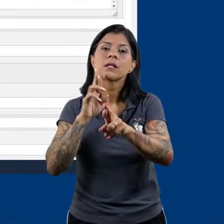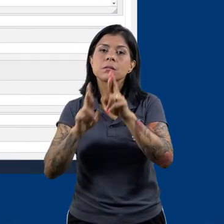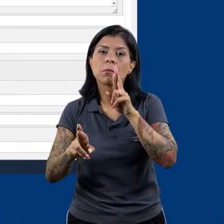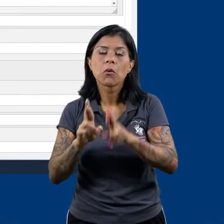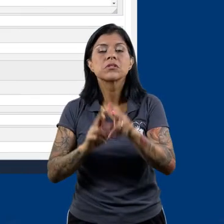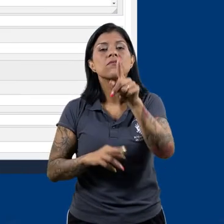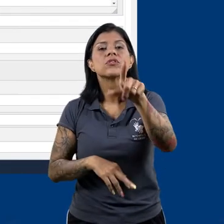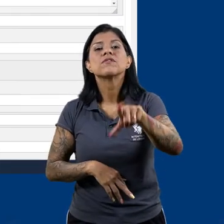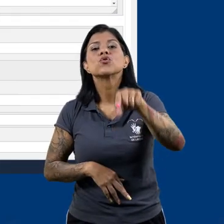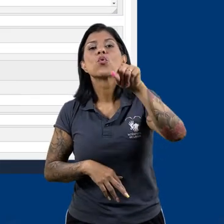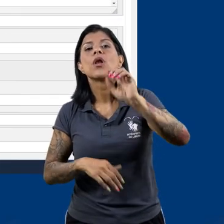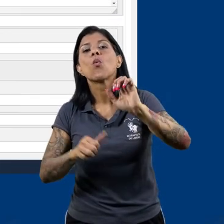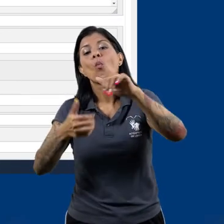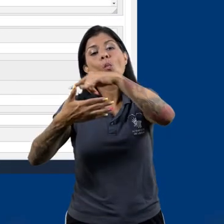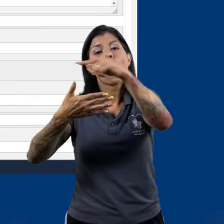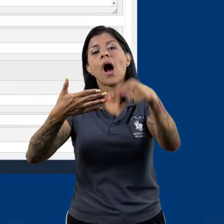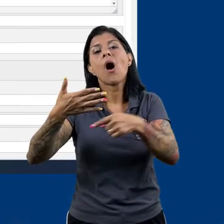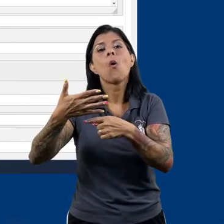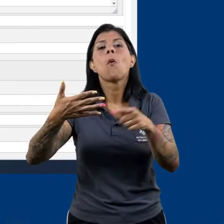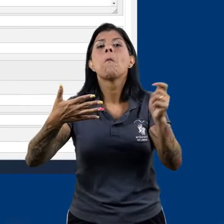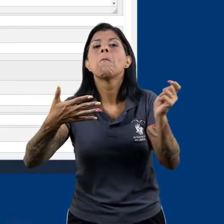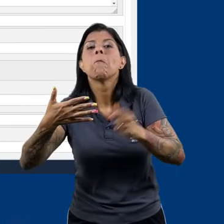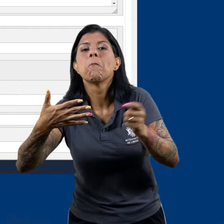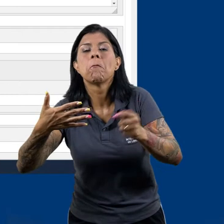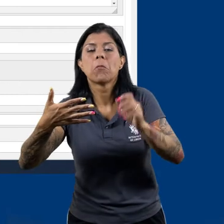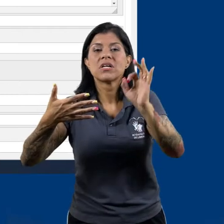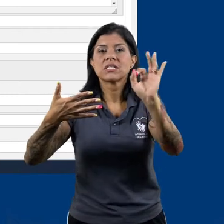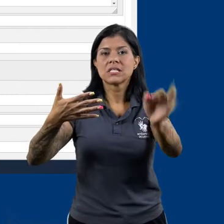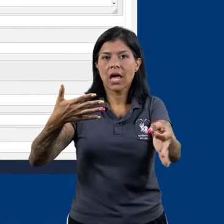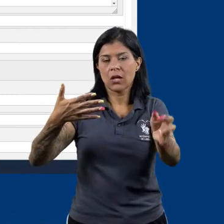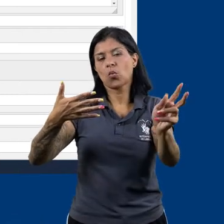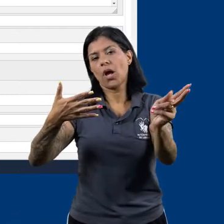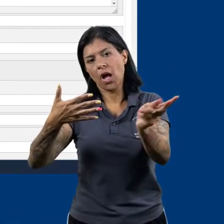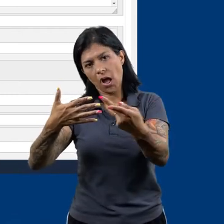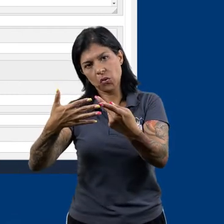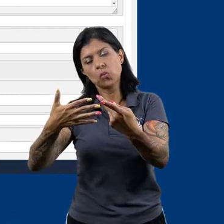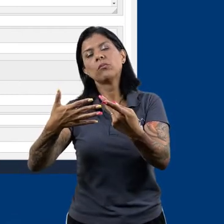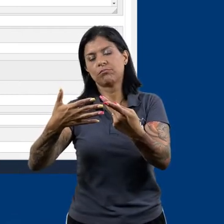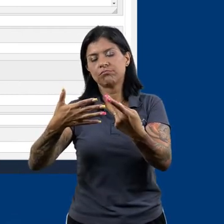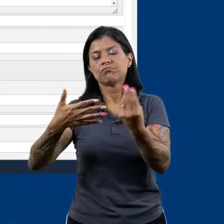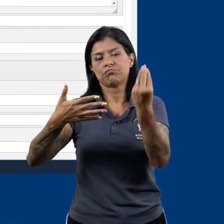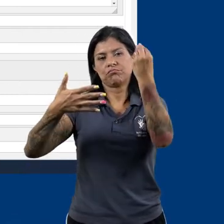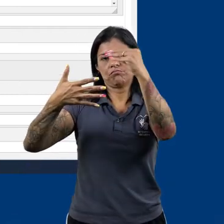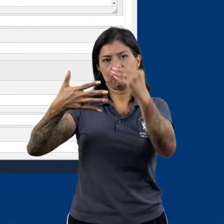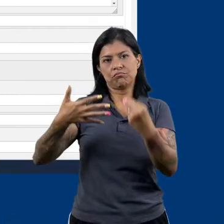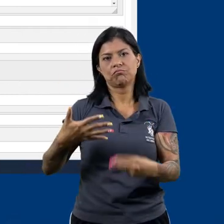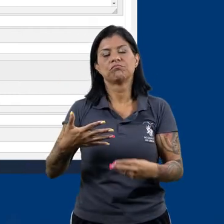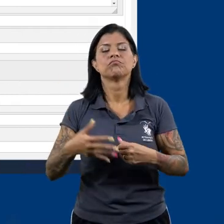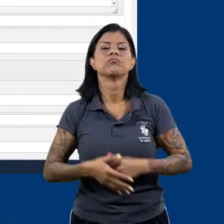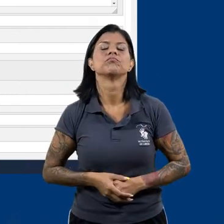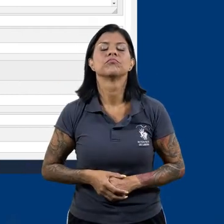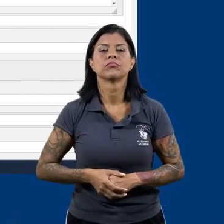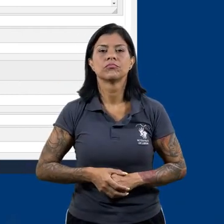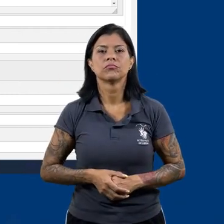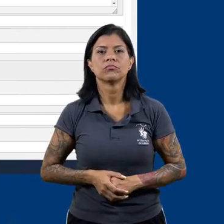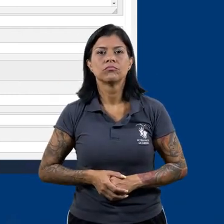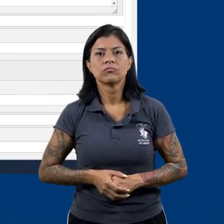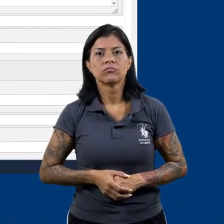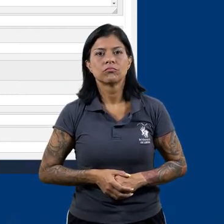eu te resposta exemplos escolher Quais são as respostas possíveis essa pergunta louca